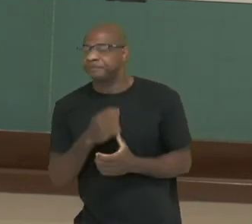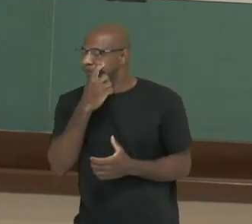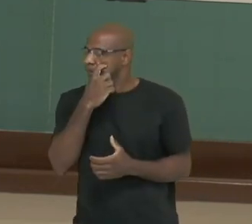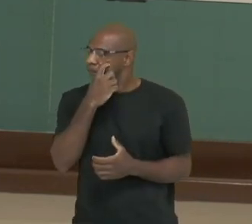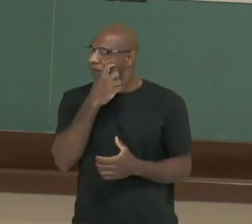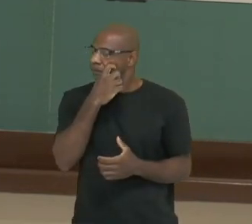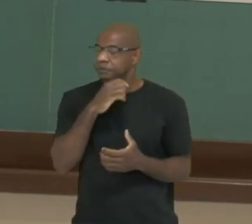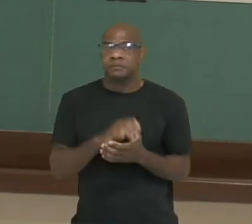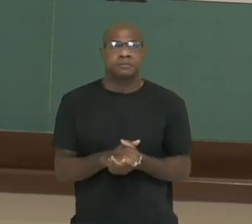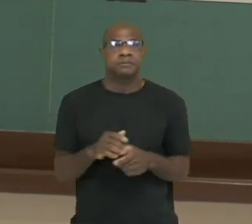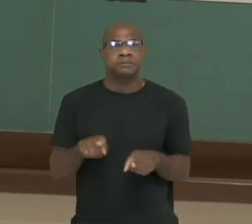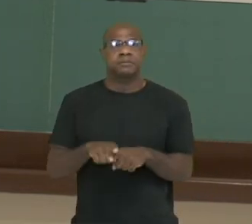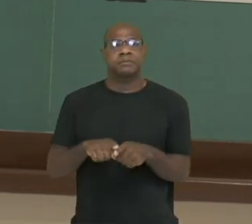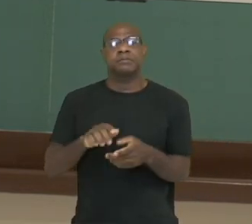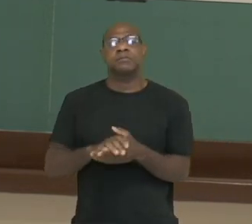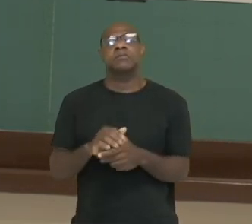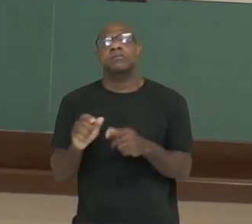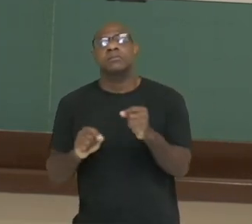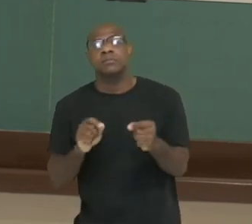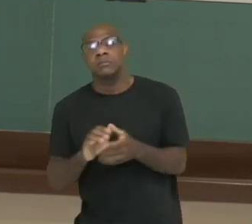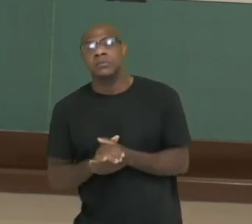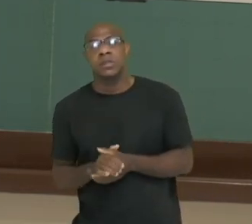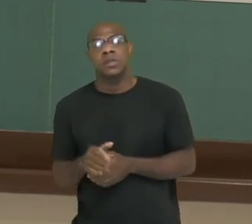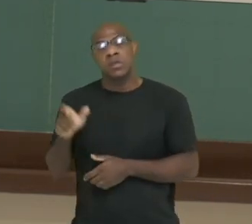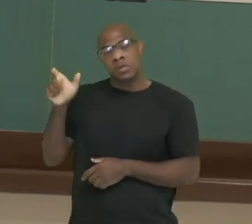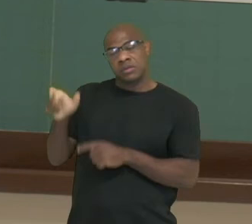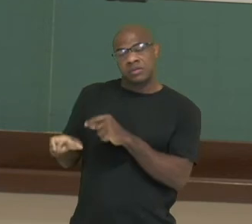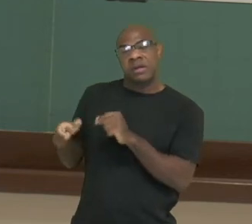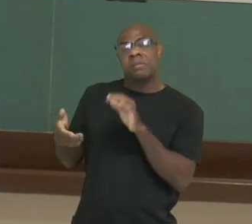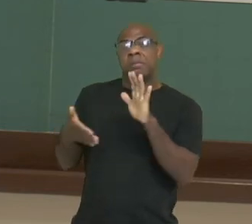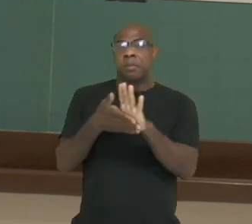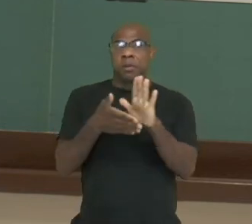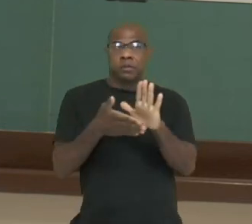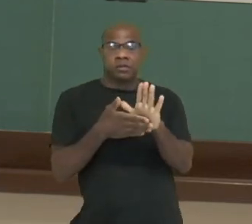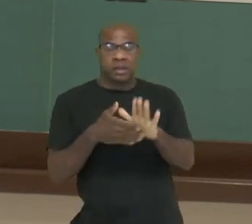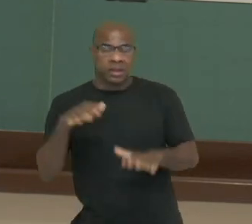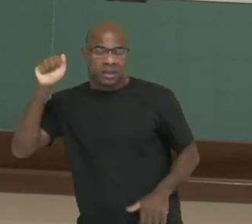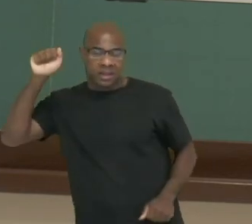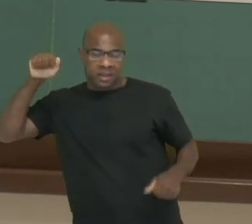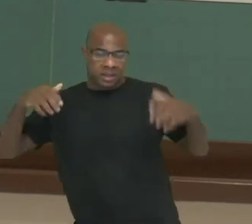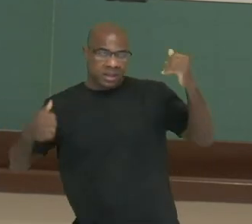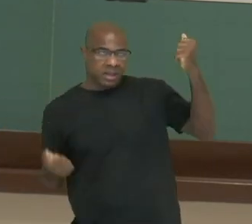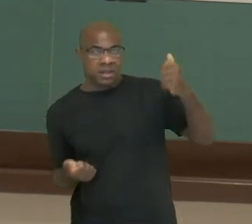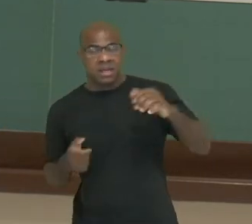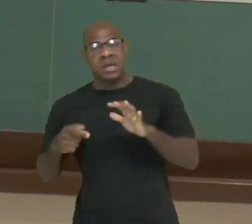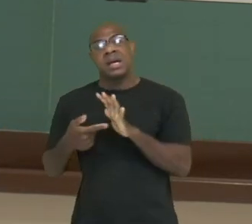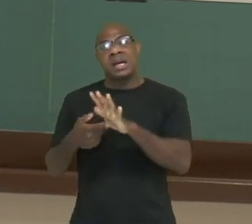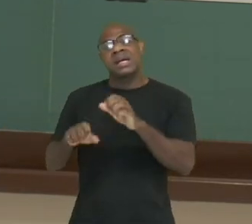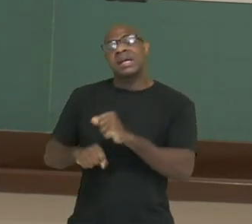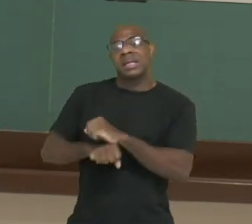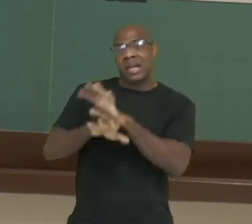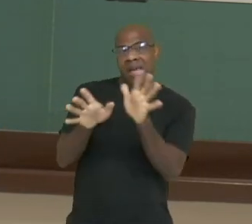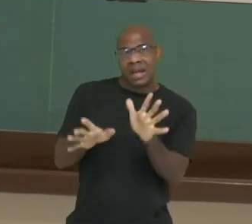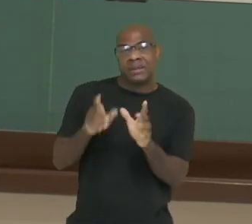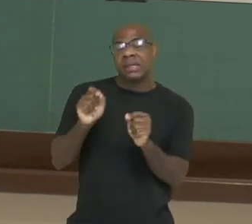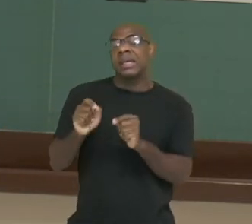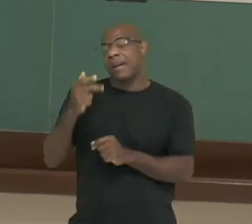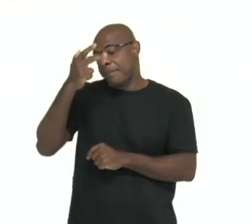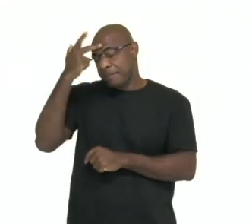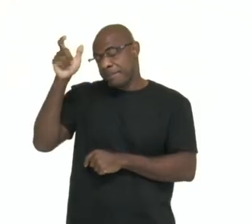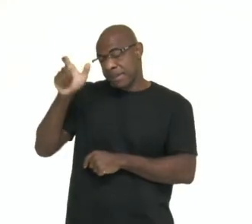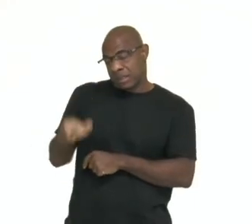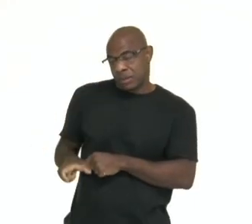A gestualidade, né, do artista também vai propor, né, trazer uns gestos claros ali de quem é essa pessoa,